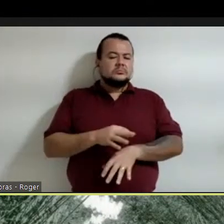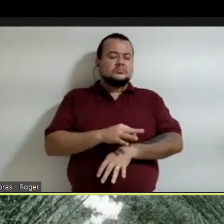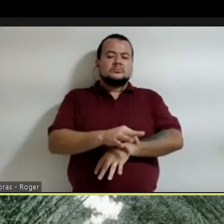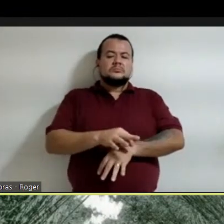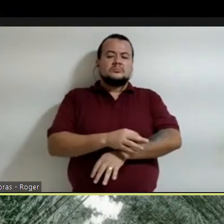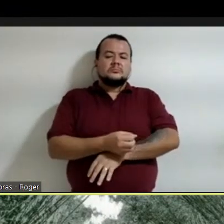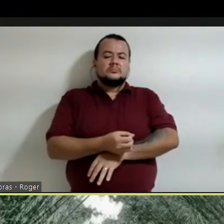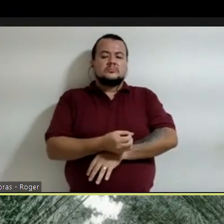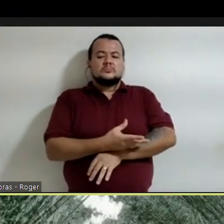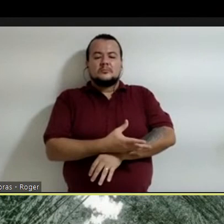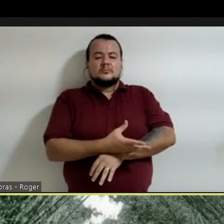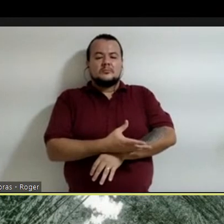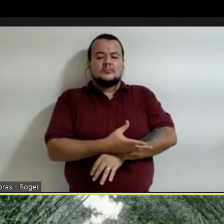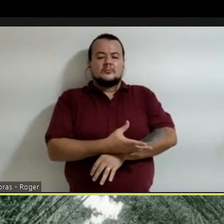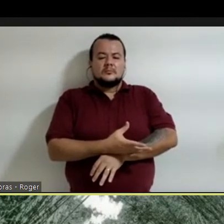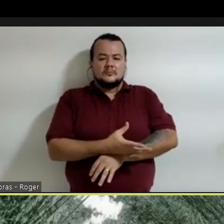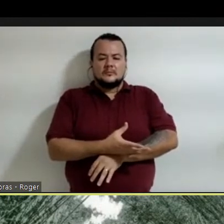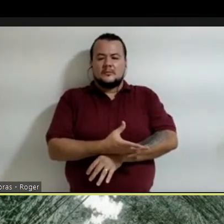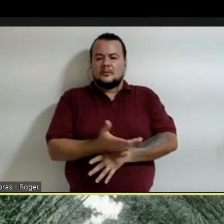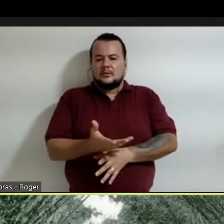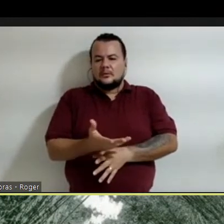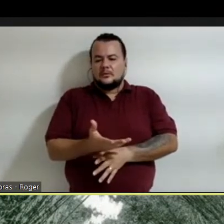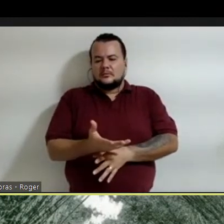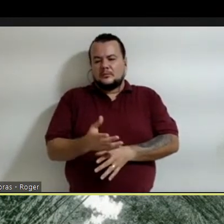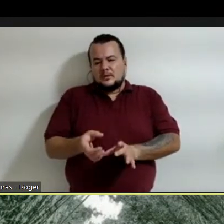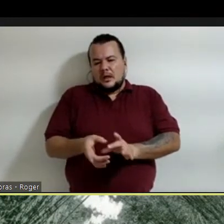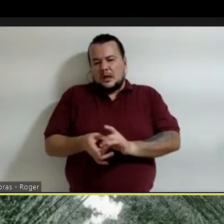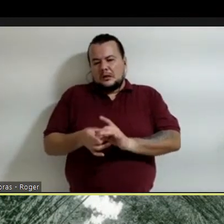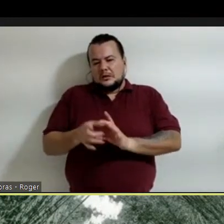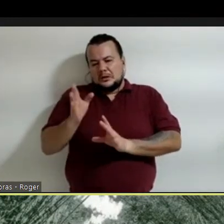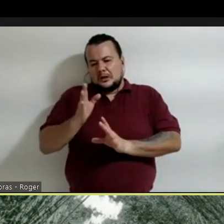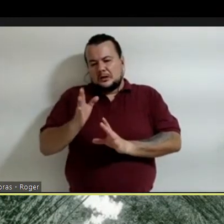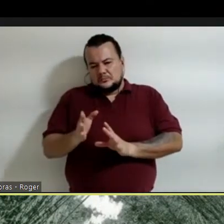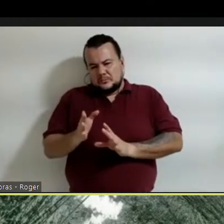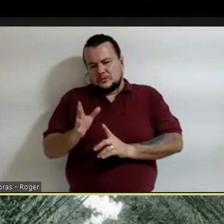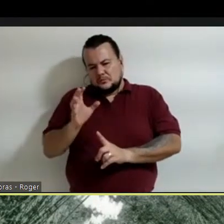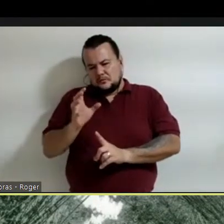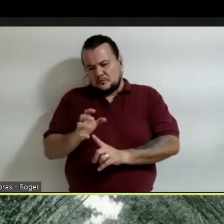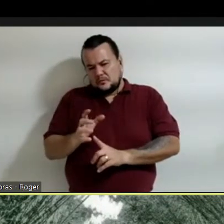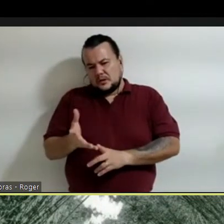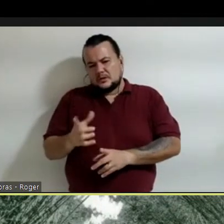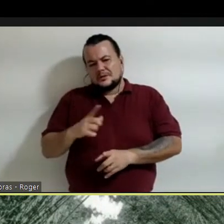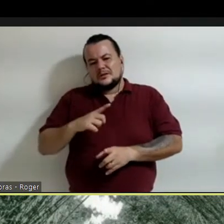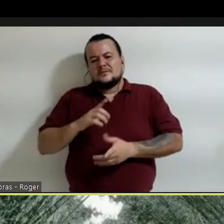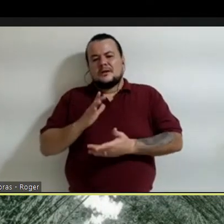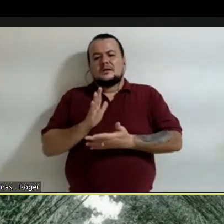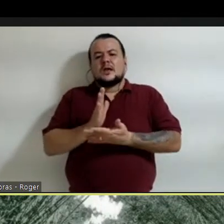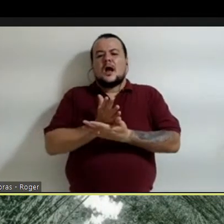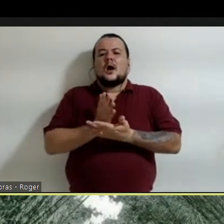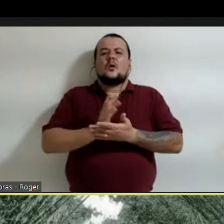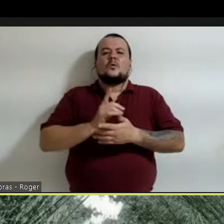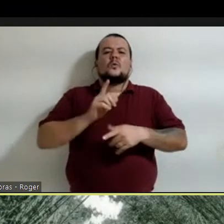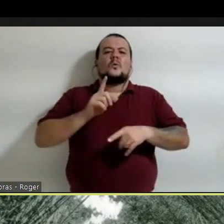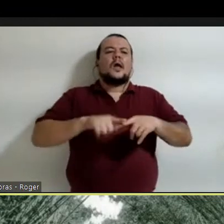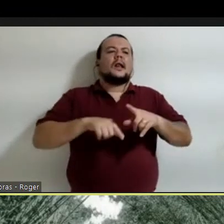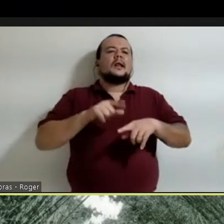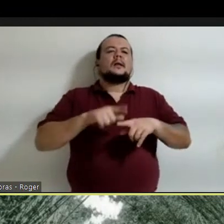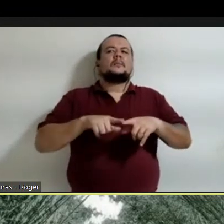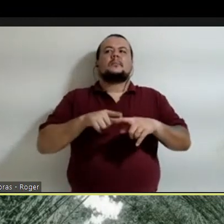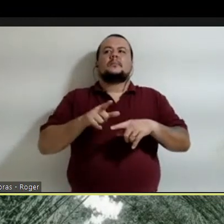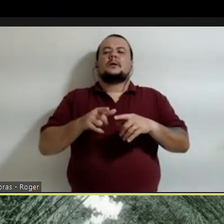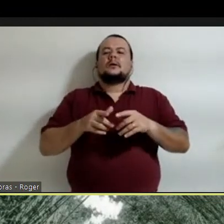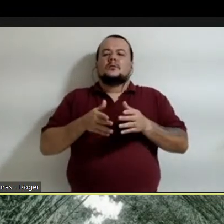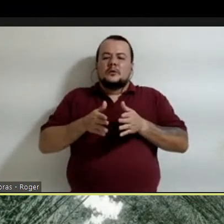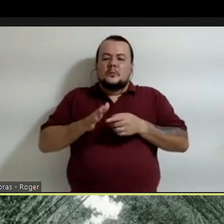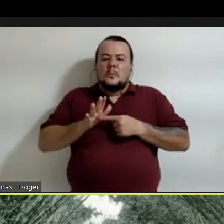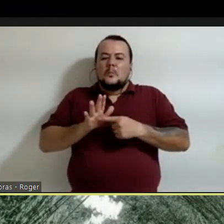certo sentido, capitaneado pelo Brasil, tivesse algum elemento condutor de um pan-americanismo,